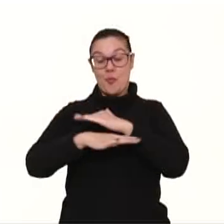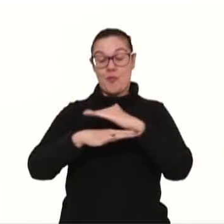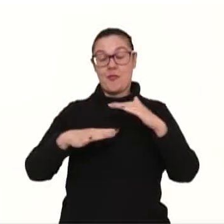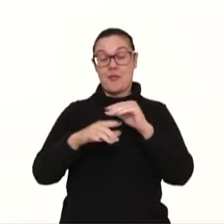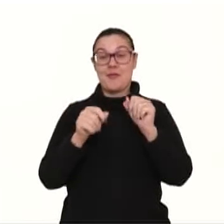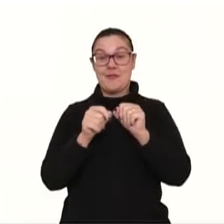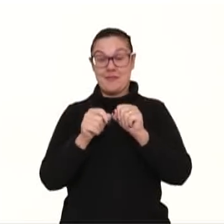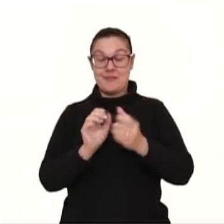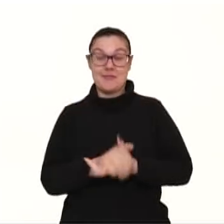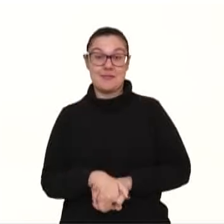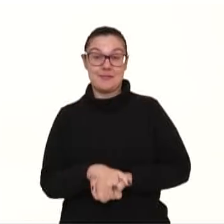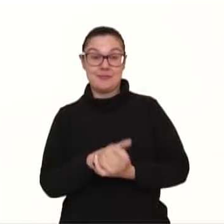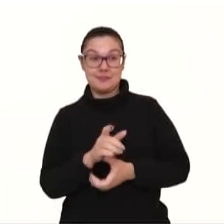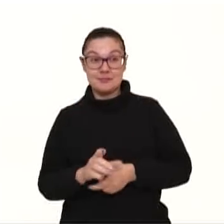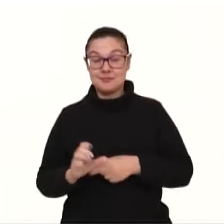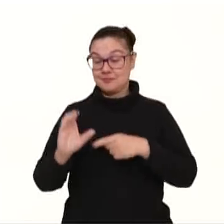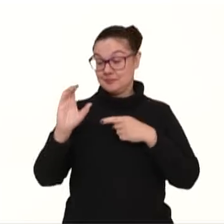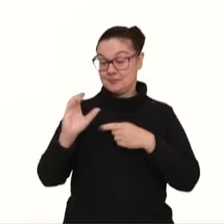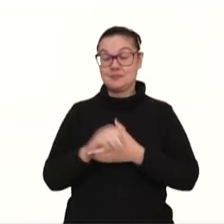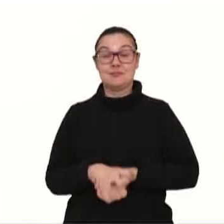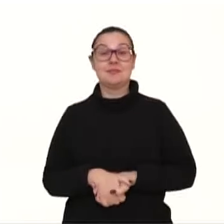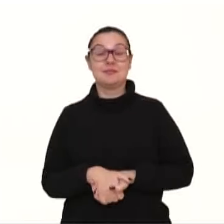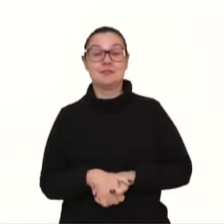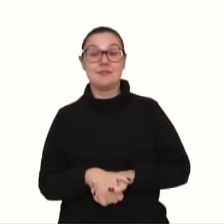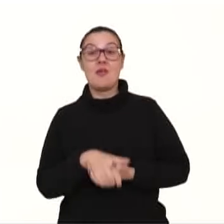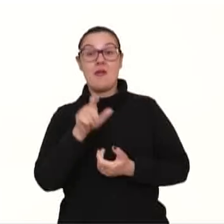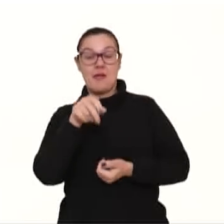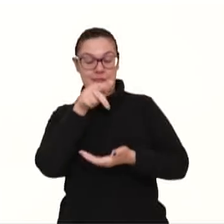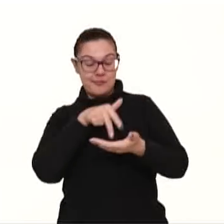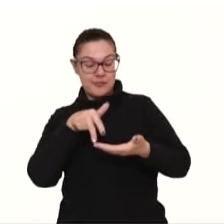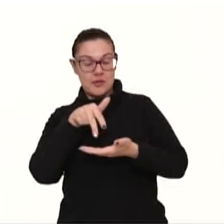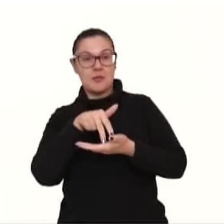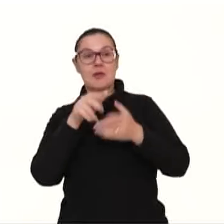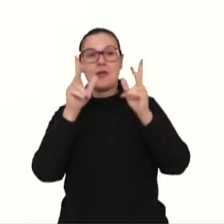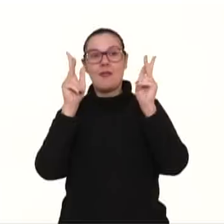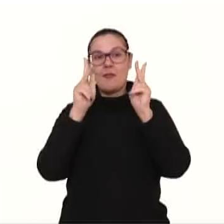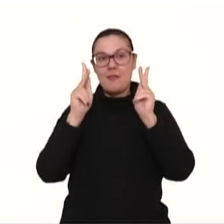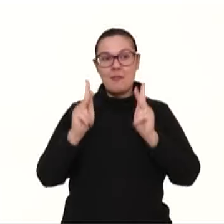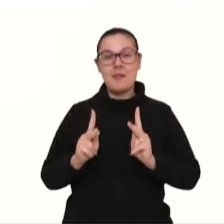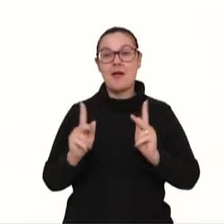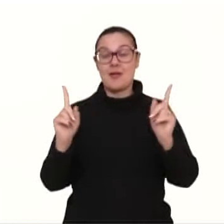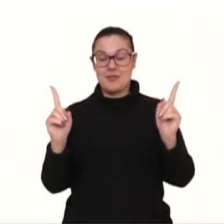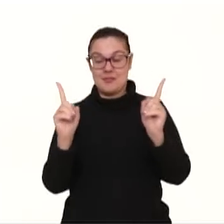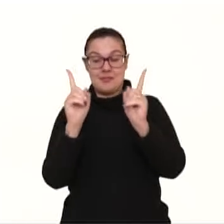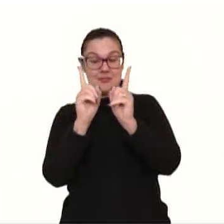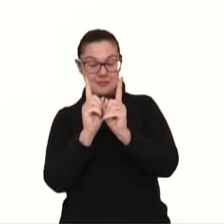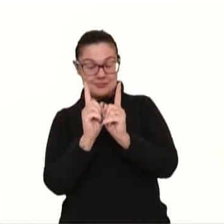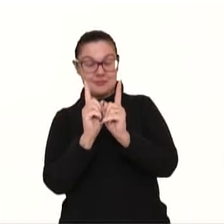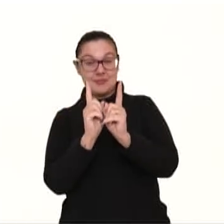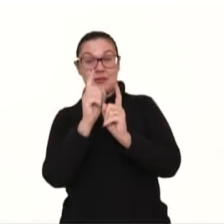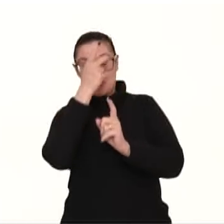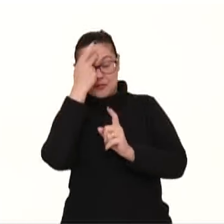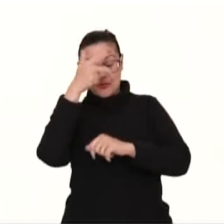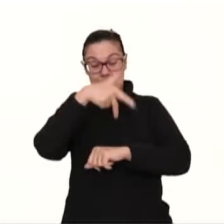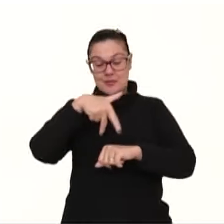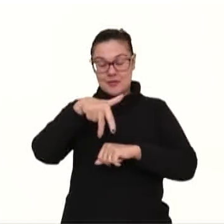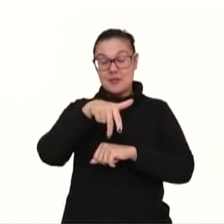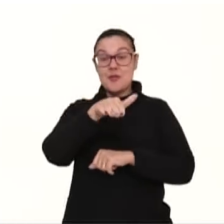que realizar. Alternativa C, é uma dança em pares, onde um dos dançarinos comanda